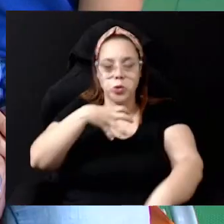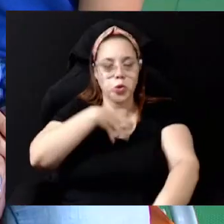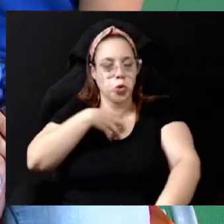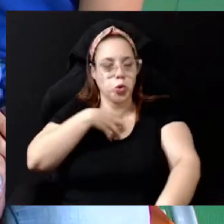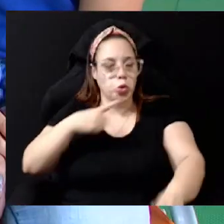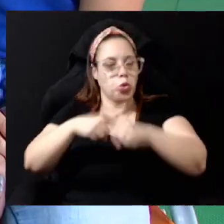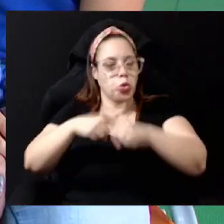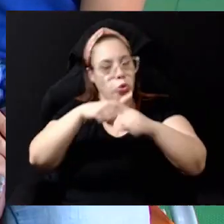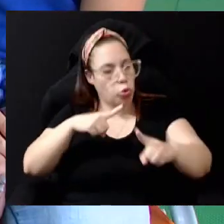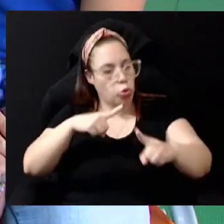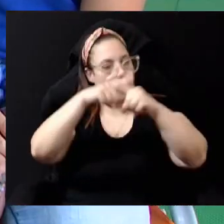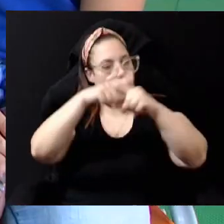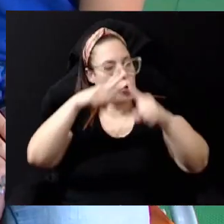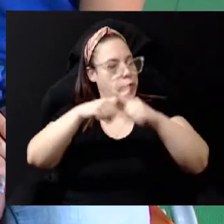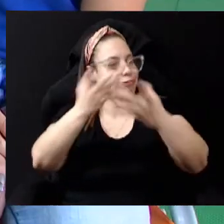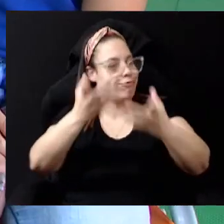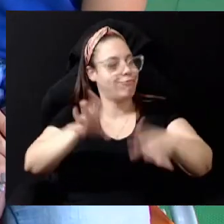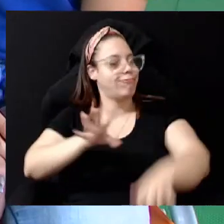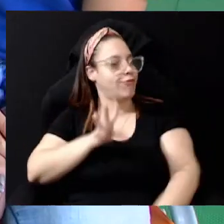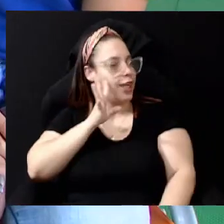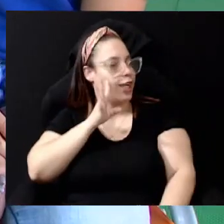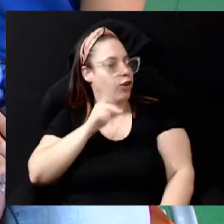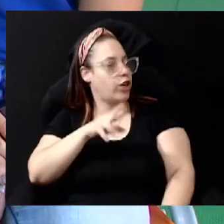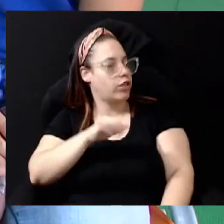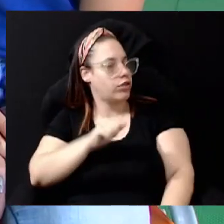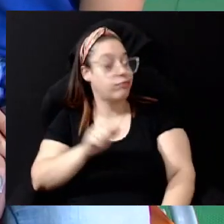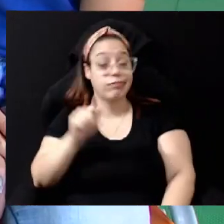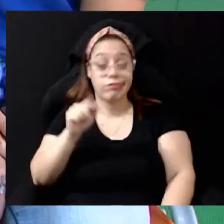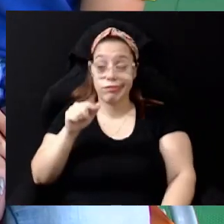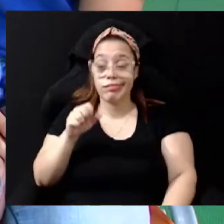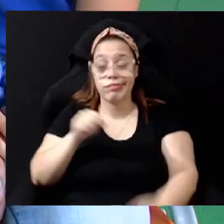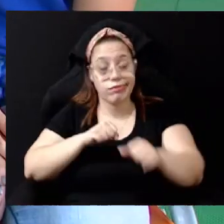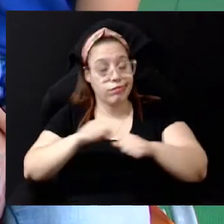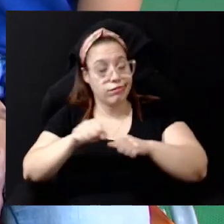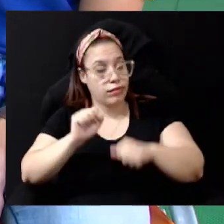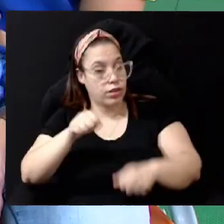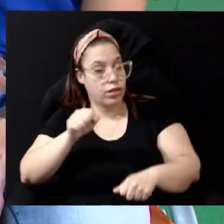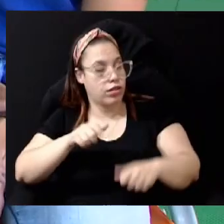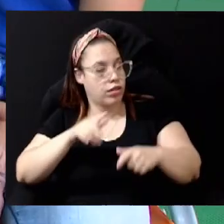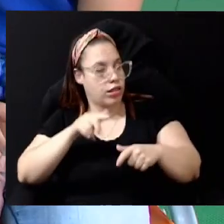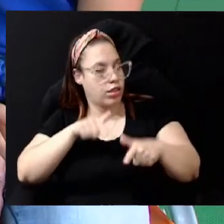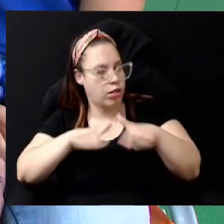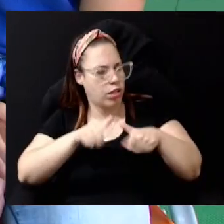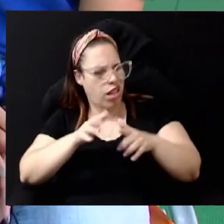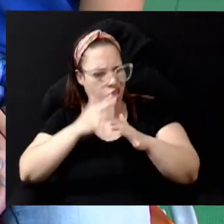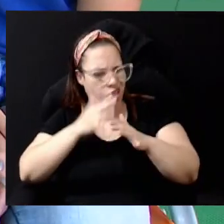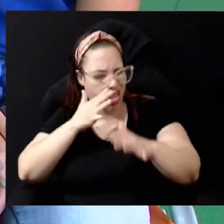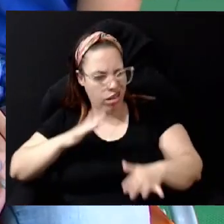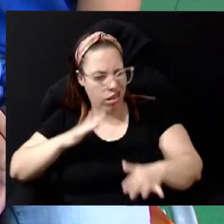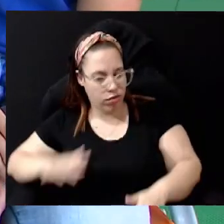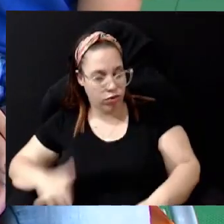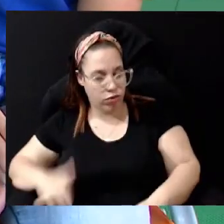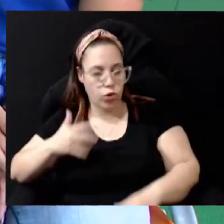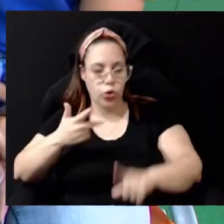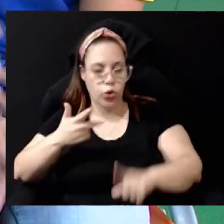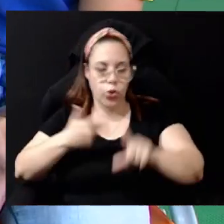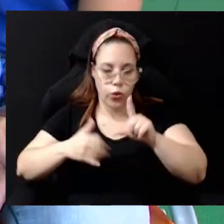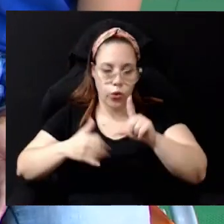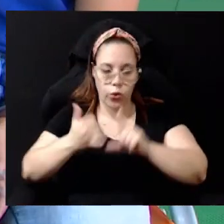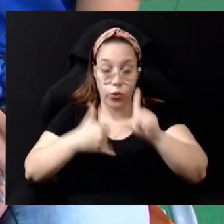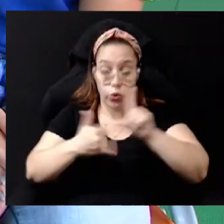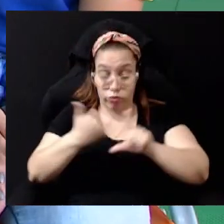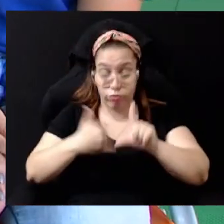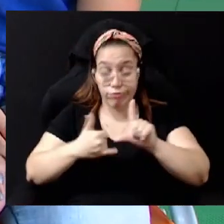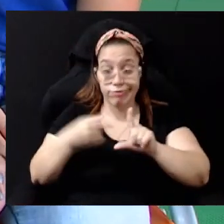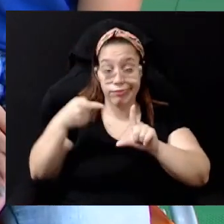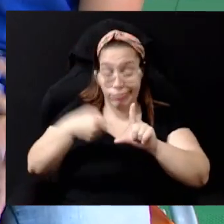espírito de competitividade, também é legal, né, Fernanda? Sim, nós trabalhamos até desde os pequenininhos, né? Então a parte lúdica ela